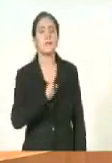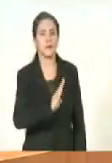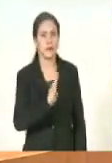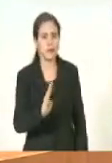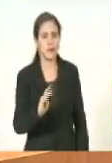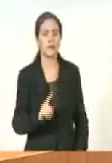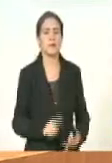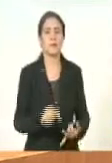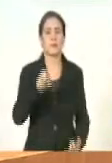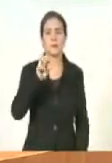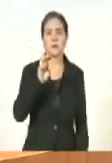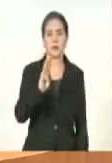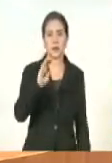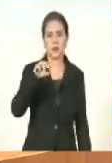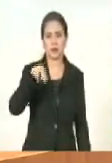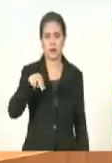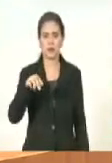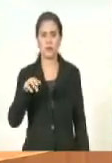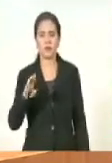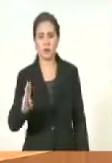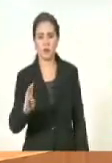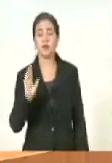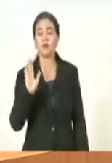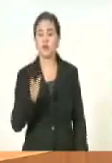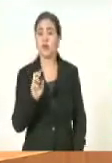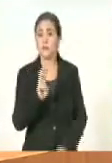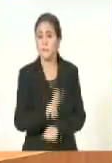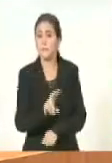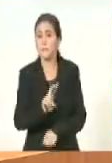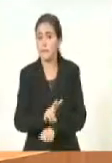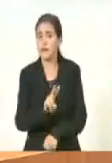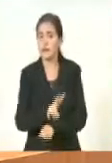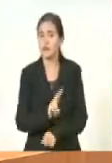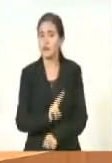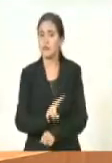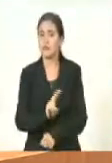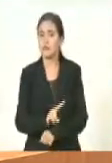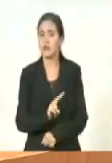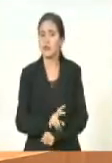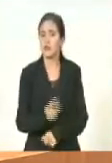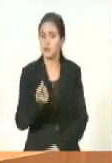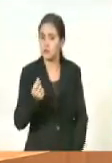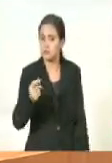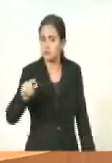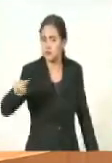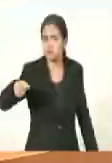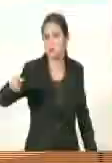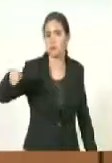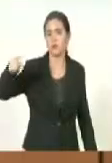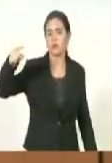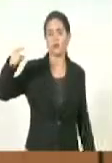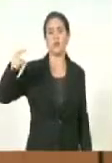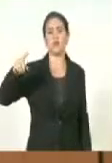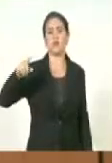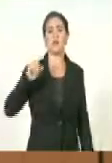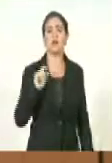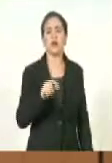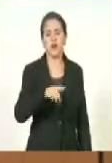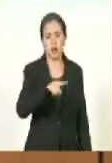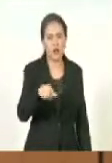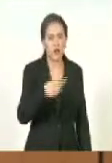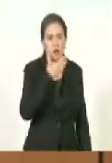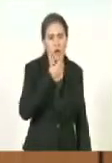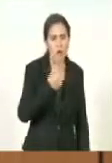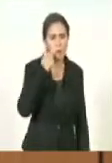Nordeste, ali presente, que já emprestam milhões de reais àqueles homens e mulheres que ali fazem piscicultura, que têm tido